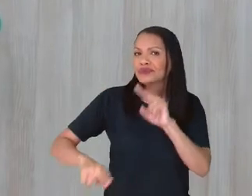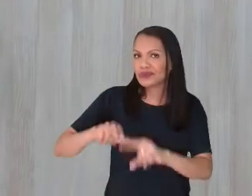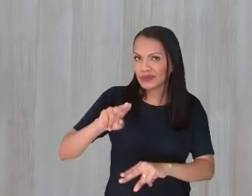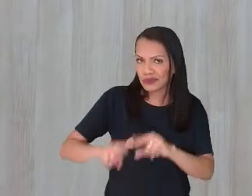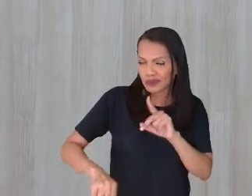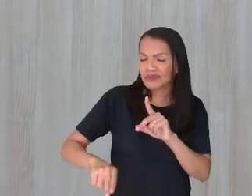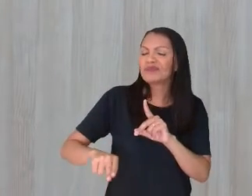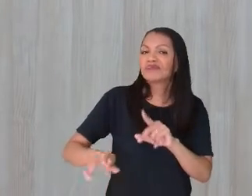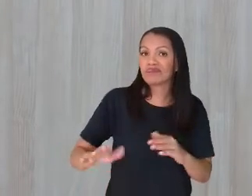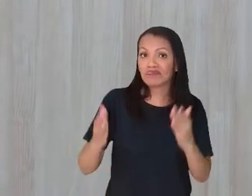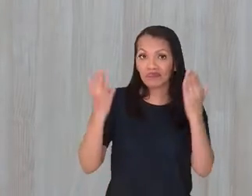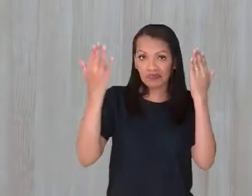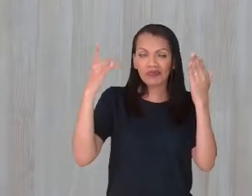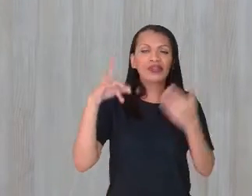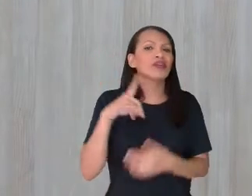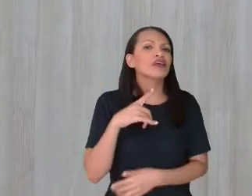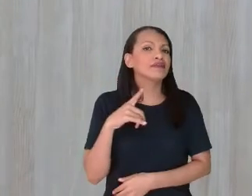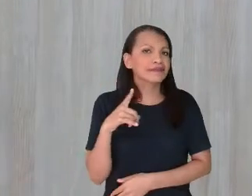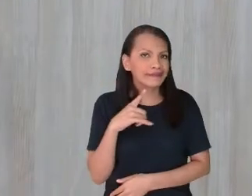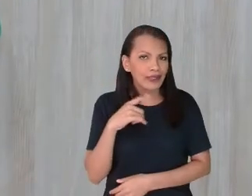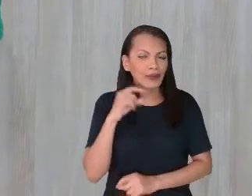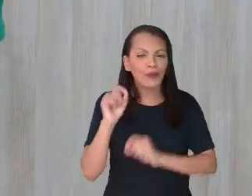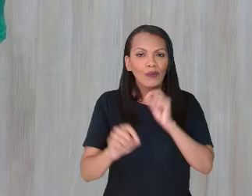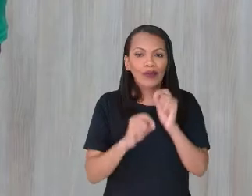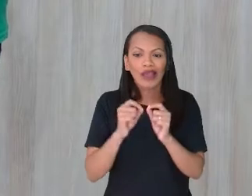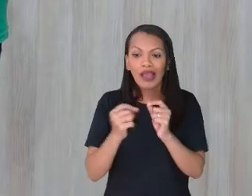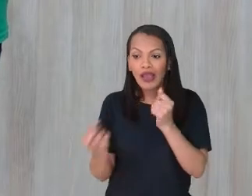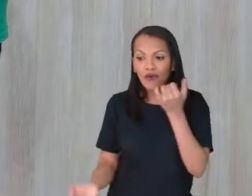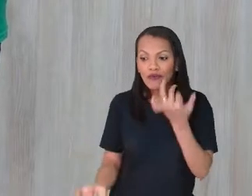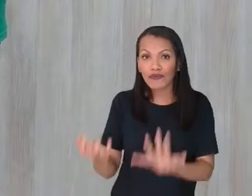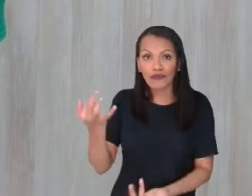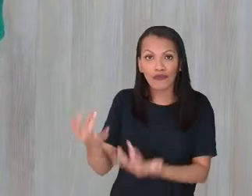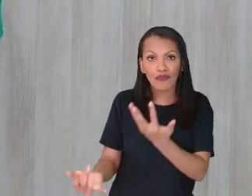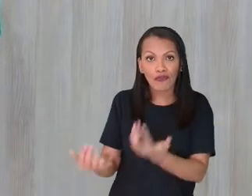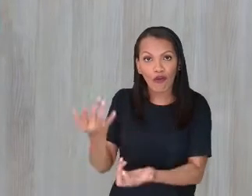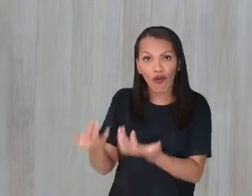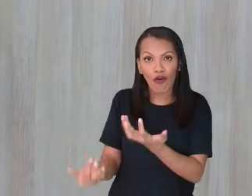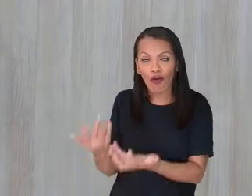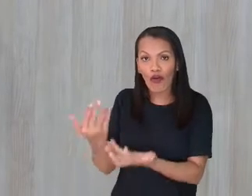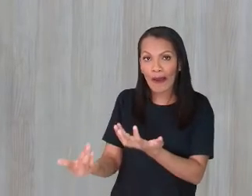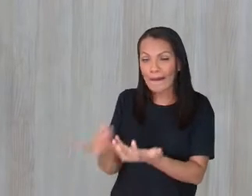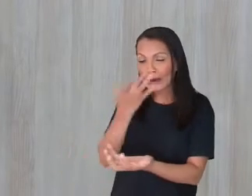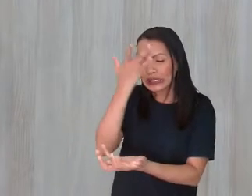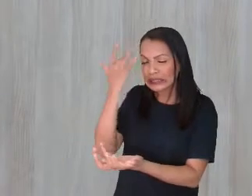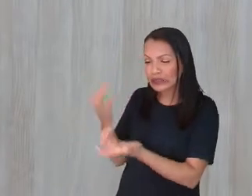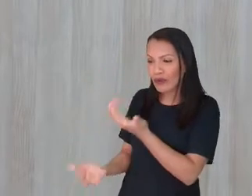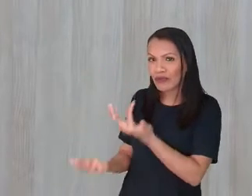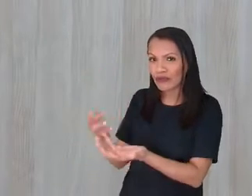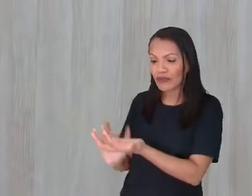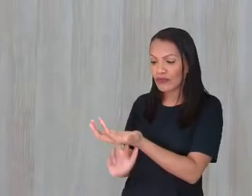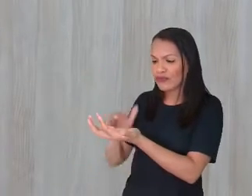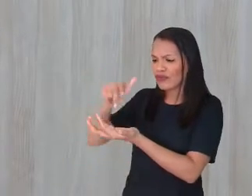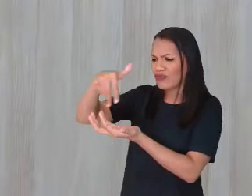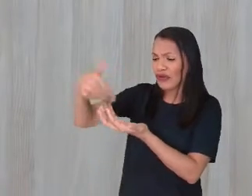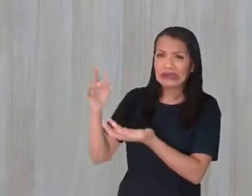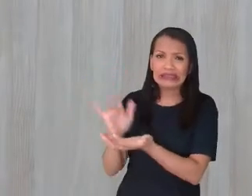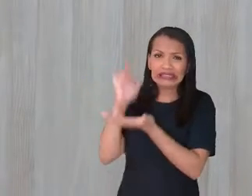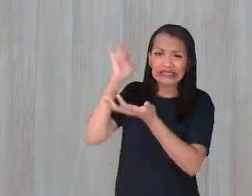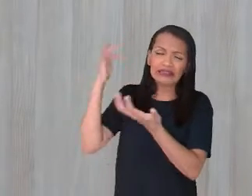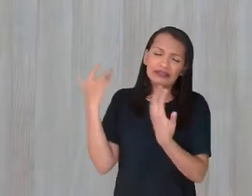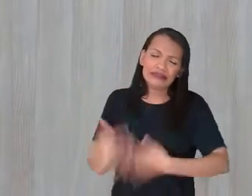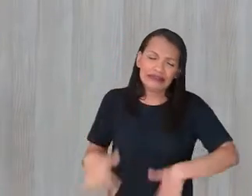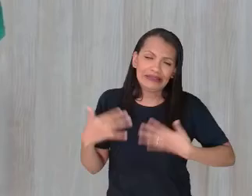muitos casos aí na questão de queimaduras, né? E aí é preciso melhorar esse banco de sangue. Nosso banco de sangue está